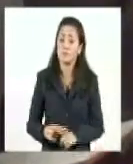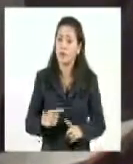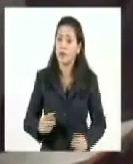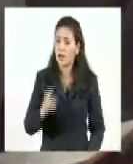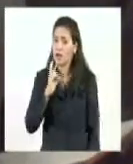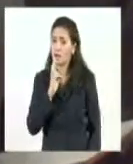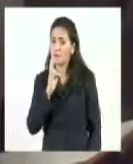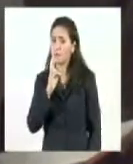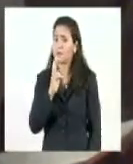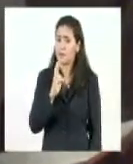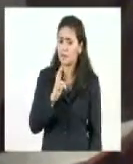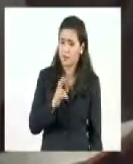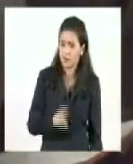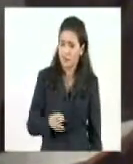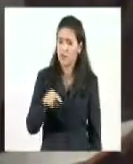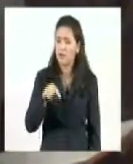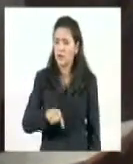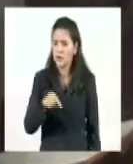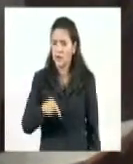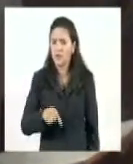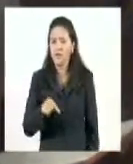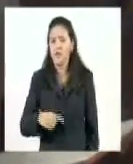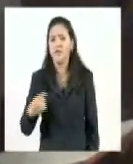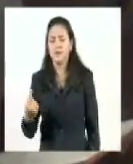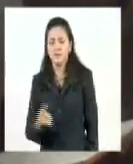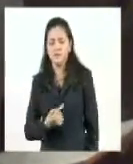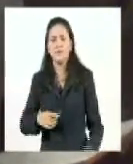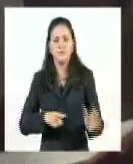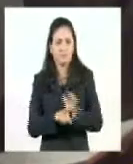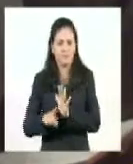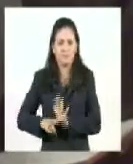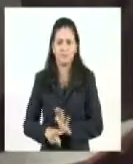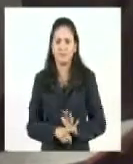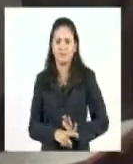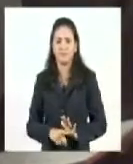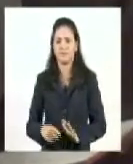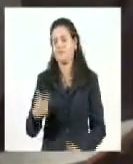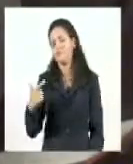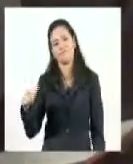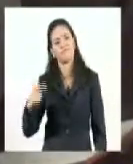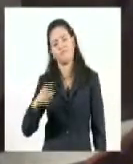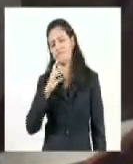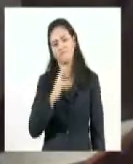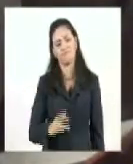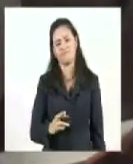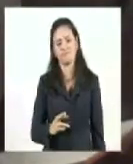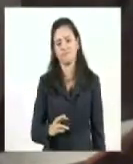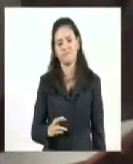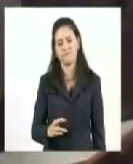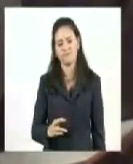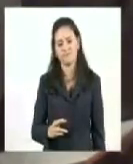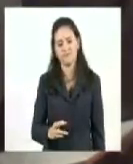foram feitos e formulados aqui nessa casa por nós da oposição, não tem resposta.